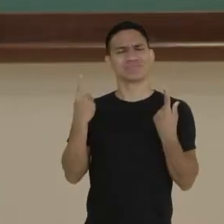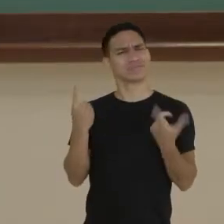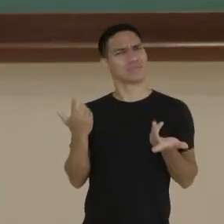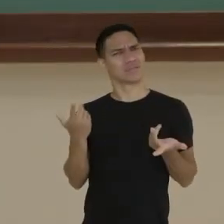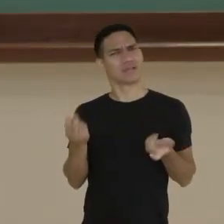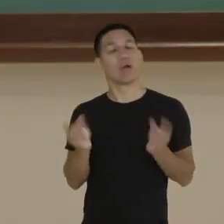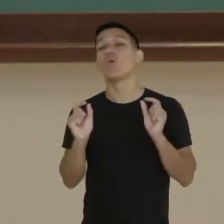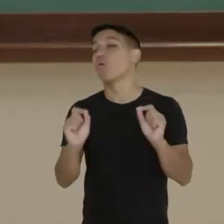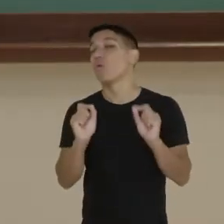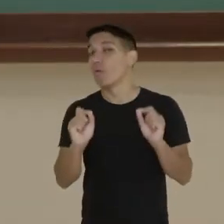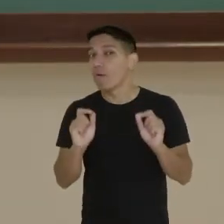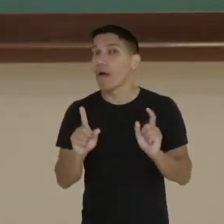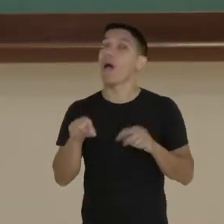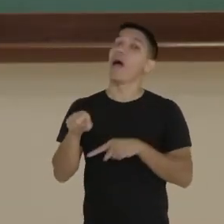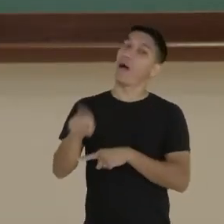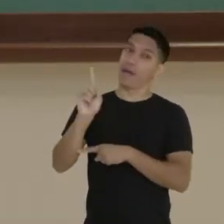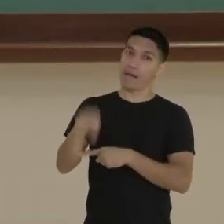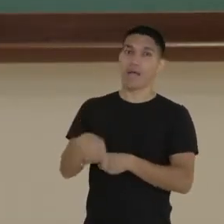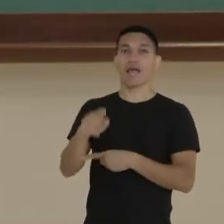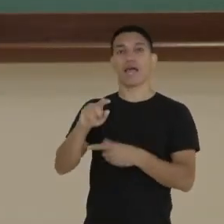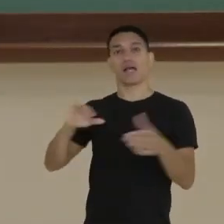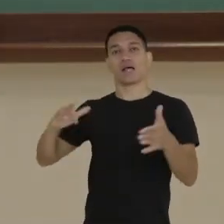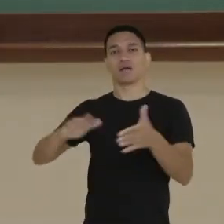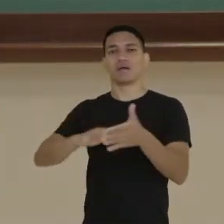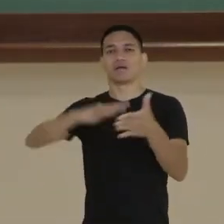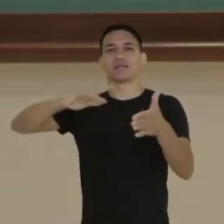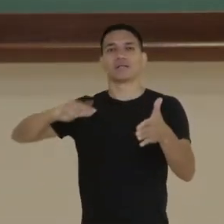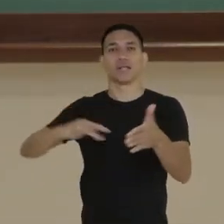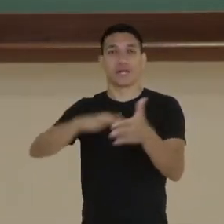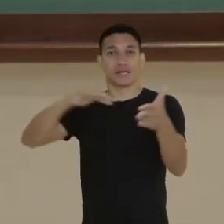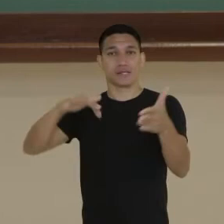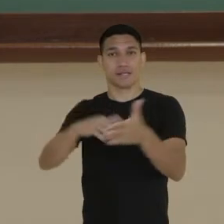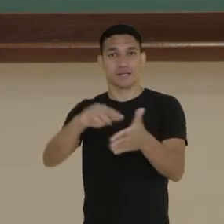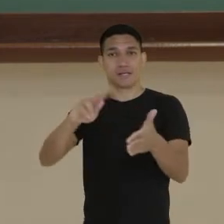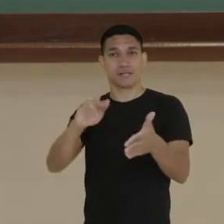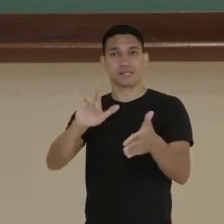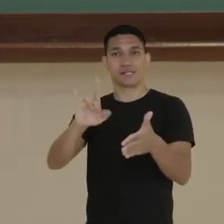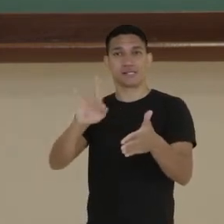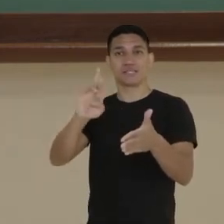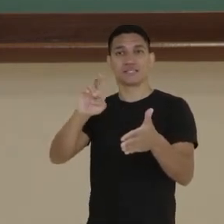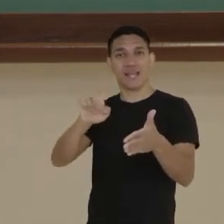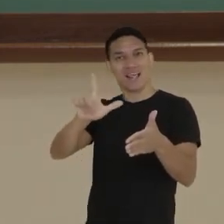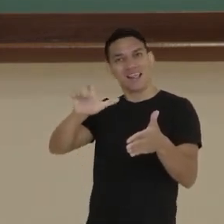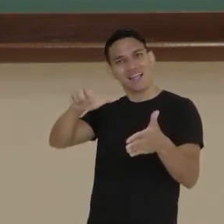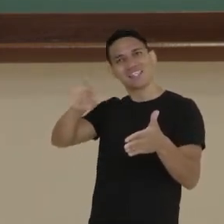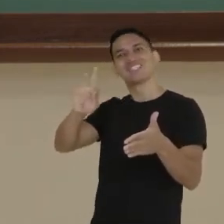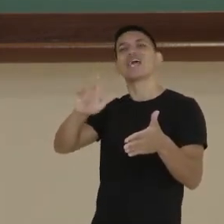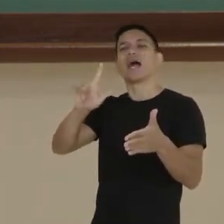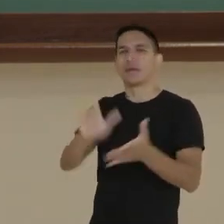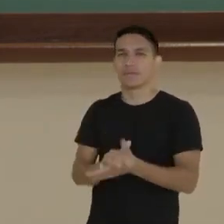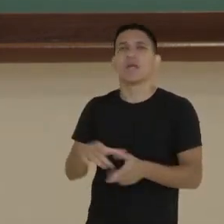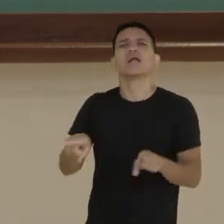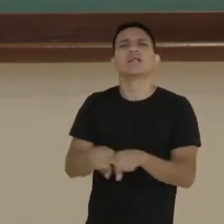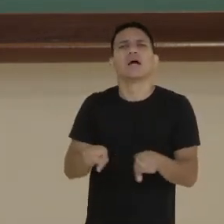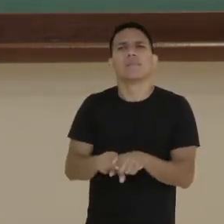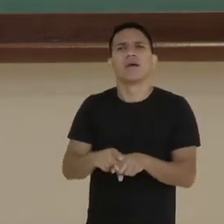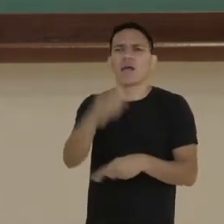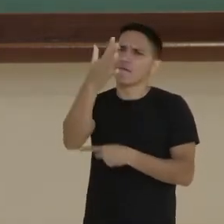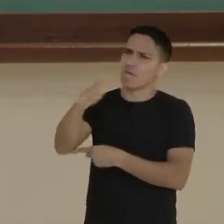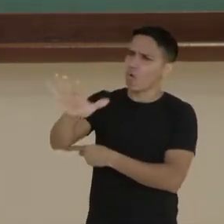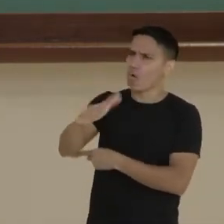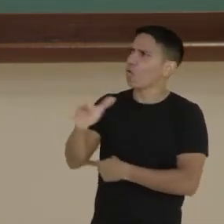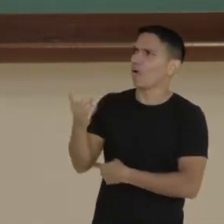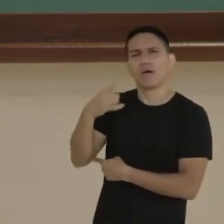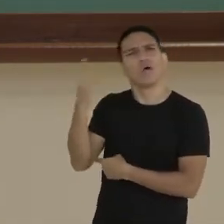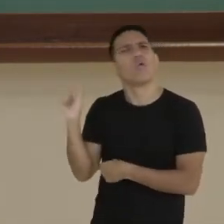pensar o quê? Ah, uma hidrelétrica, por exemplo. Né? Você tem aqui uma folha. Então, essa folha ela poderia ser associada,